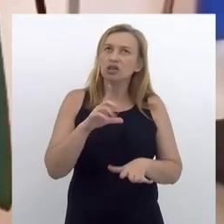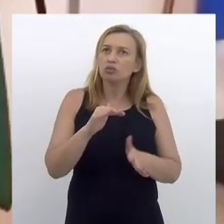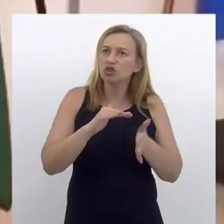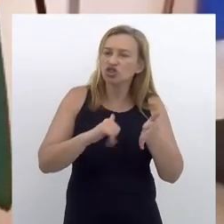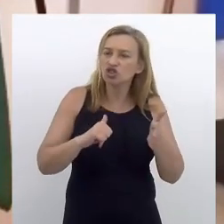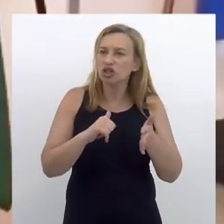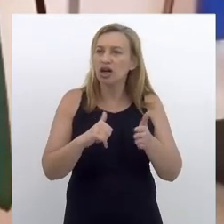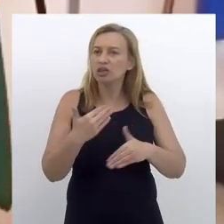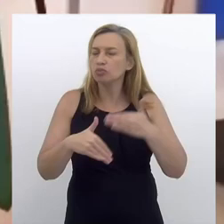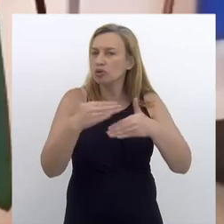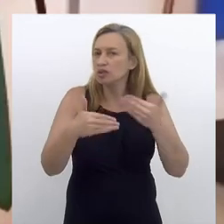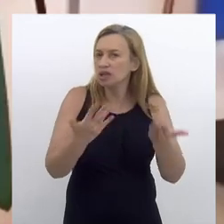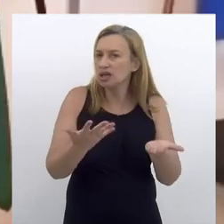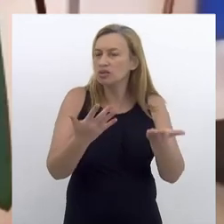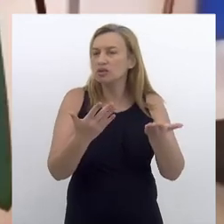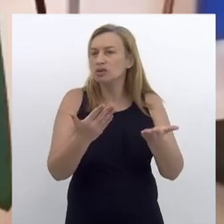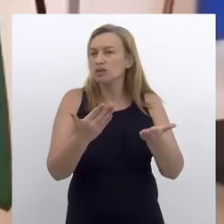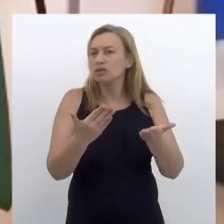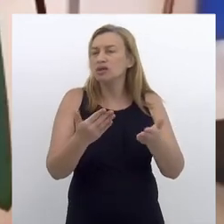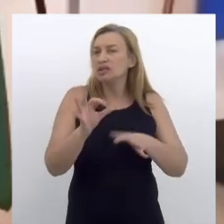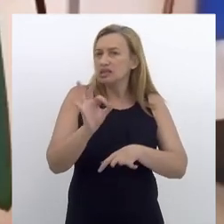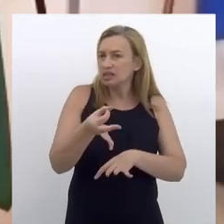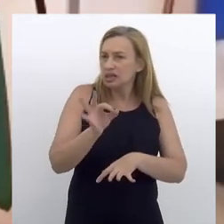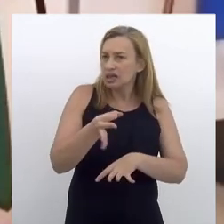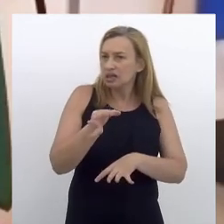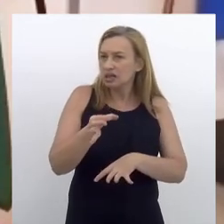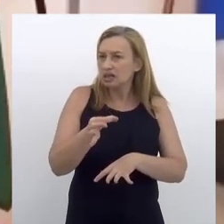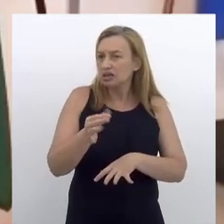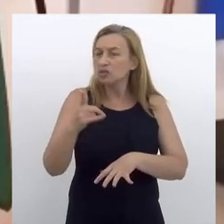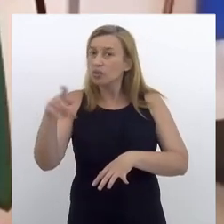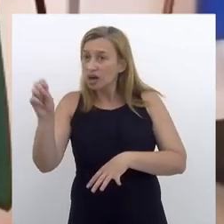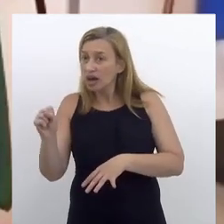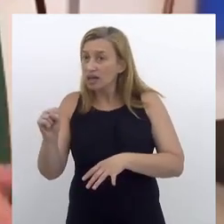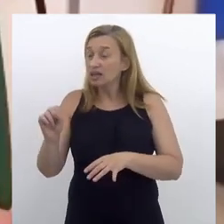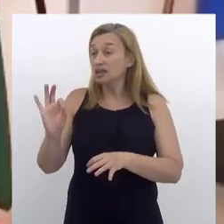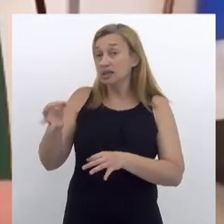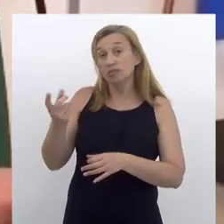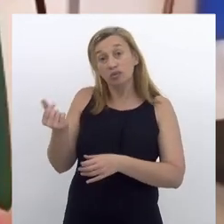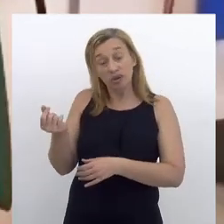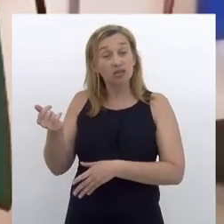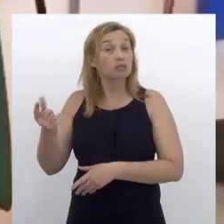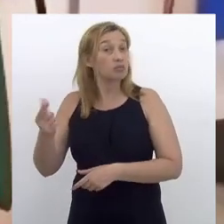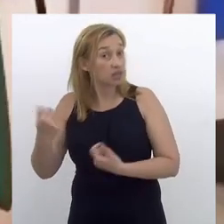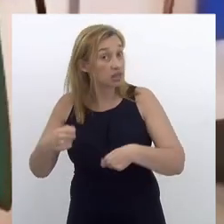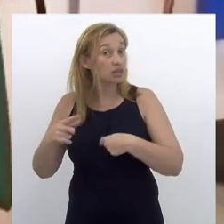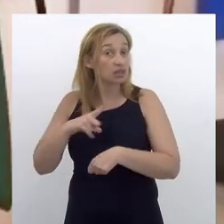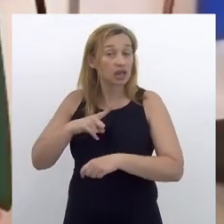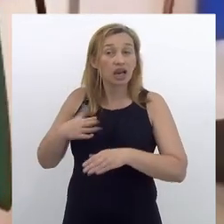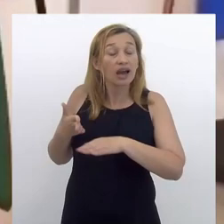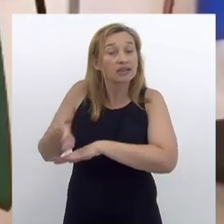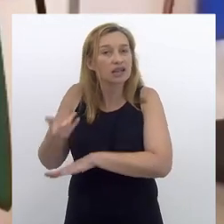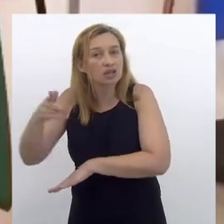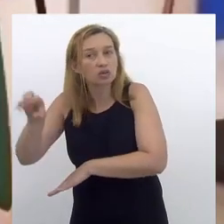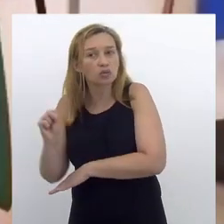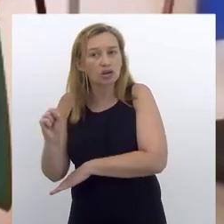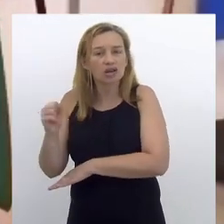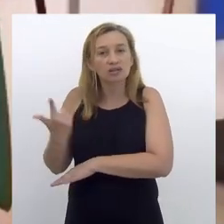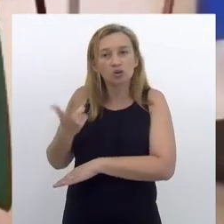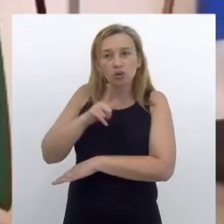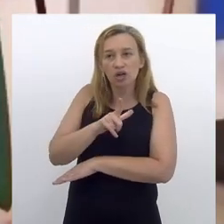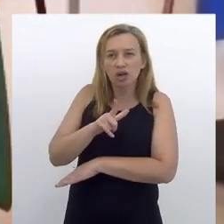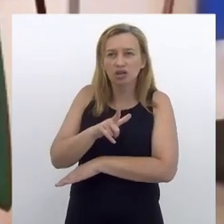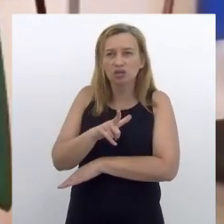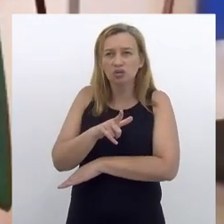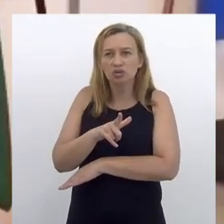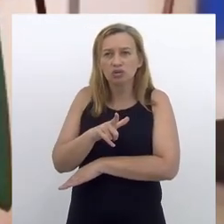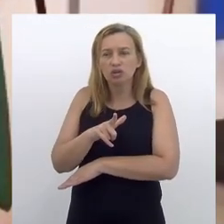uma retirada do processo de emissão muito positiva na hora que tem gás, logicamente, ele tem que ter preço. Então, a entrada do gás, ele tem um